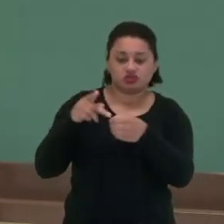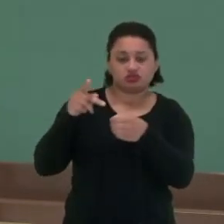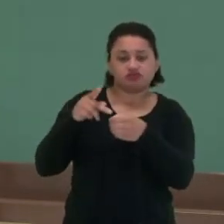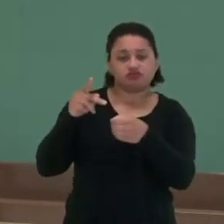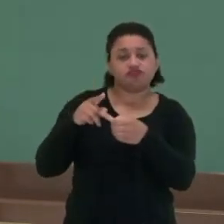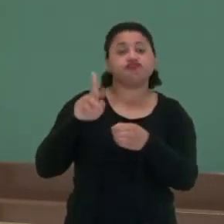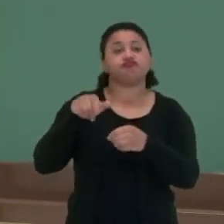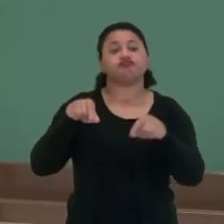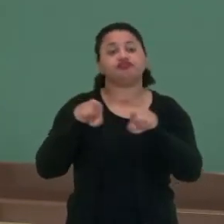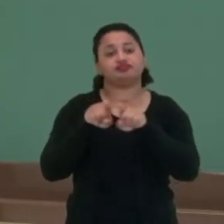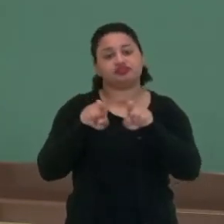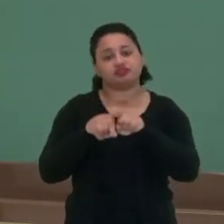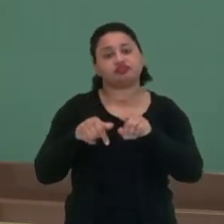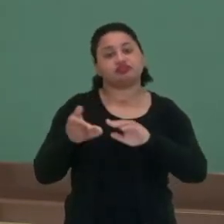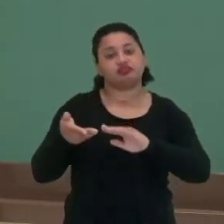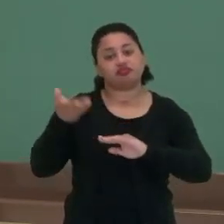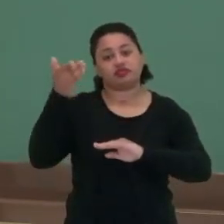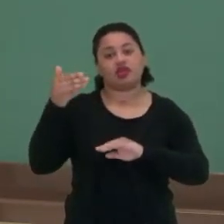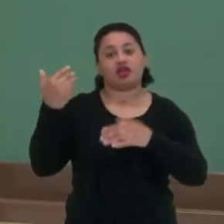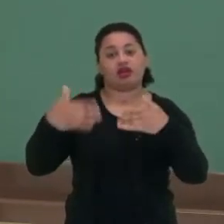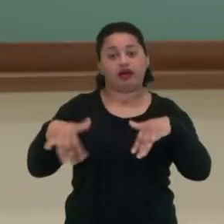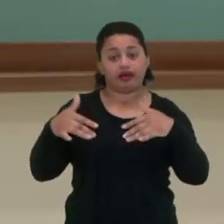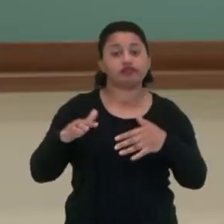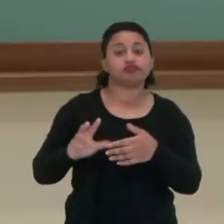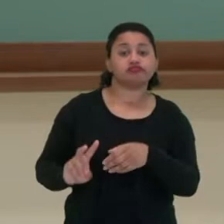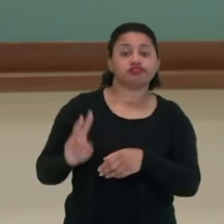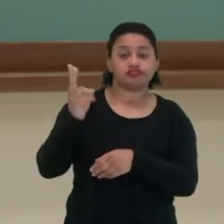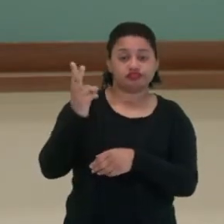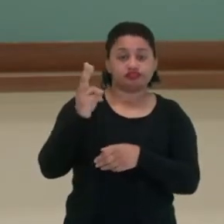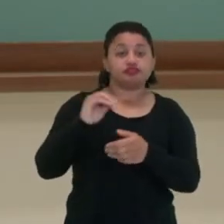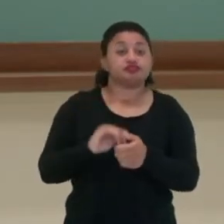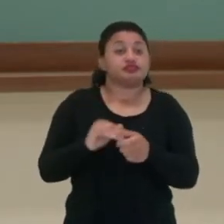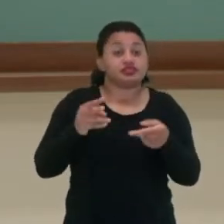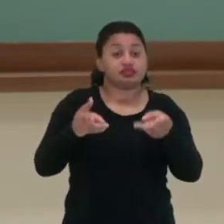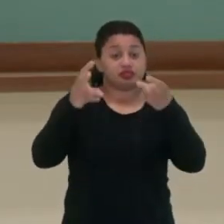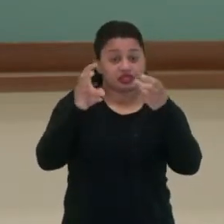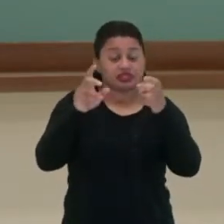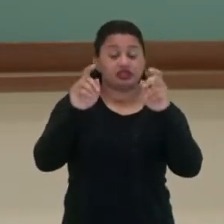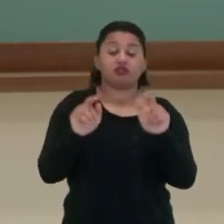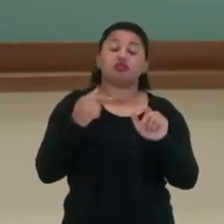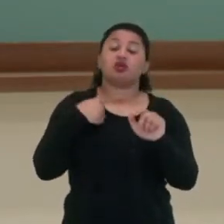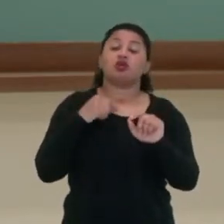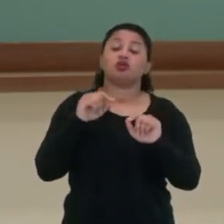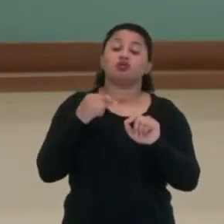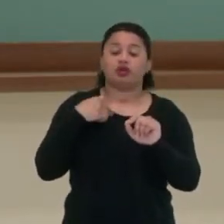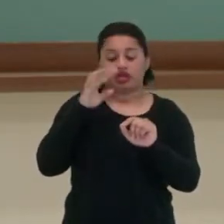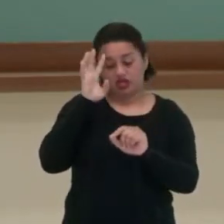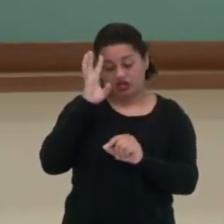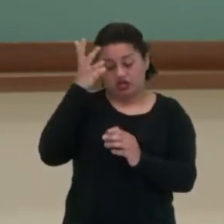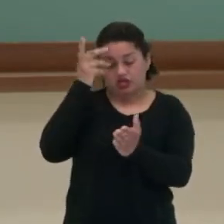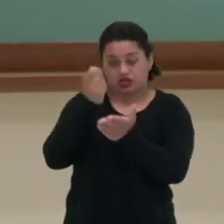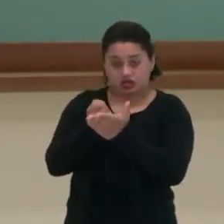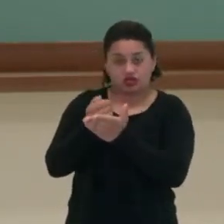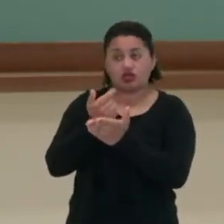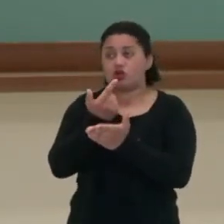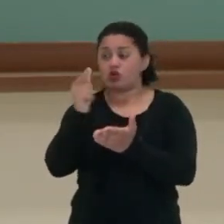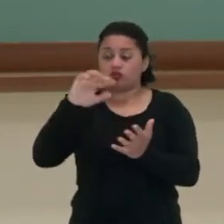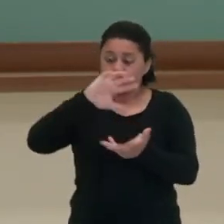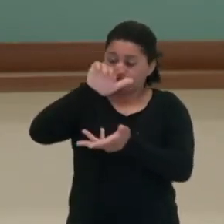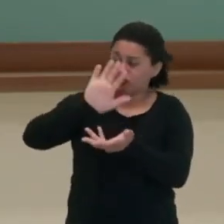combustível também ficam mais caros. Perceba que uma decisão tomada em uma outra parte do nosso planeta pode